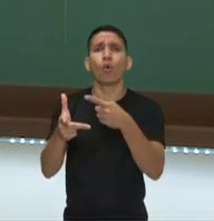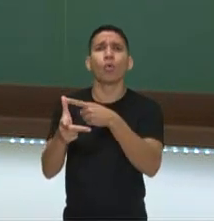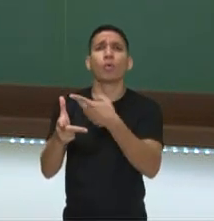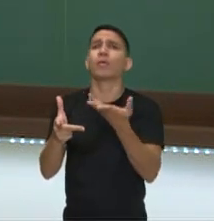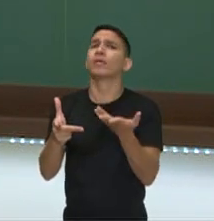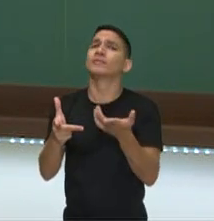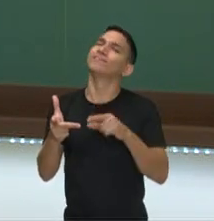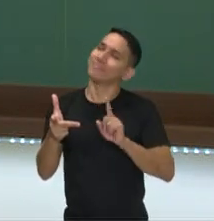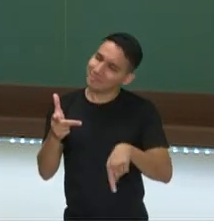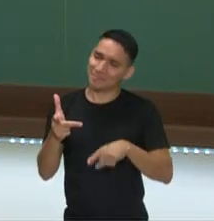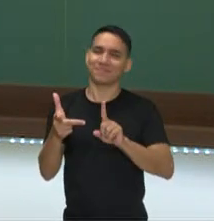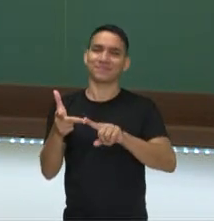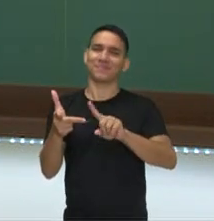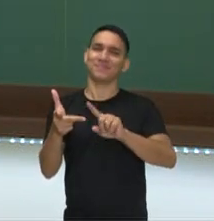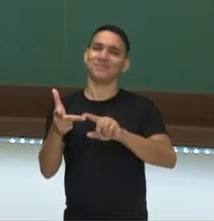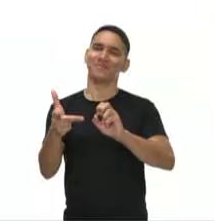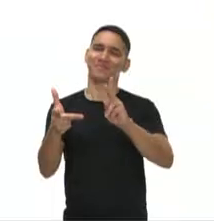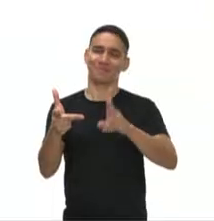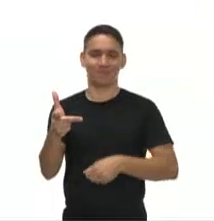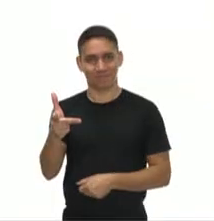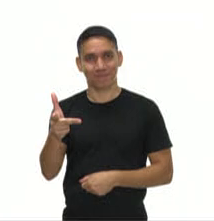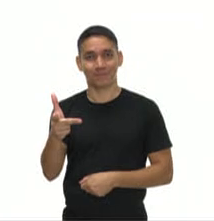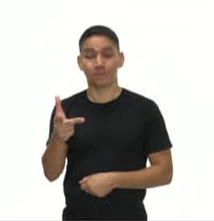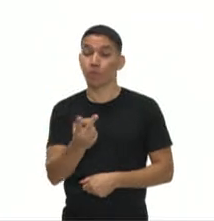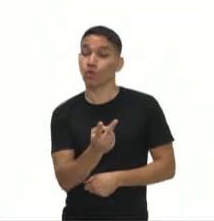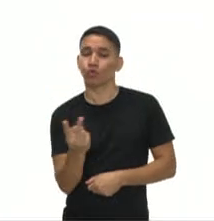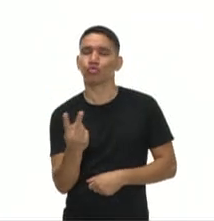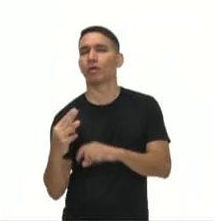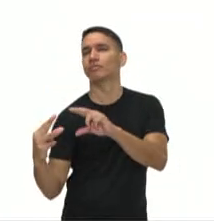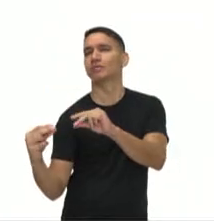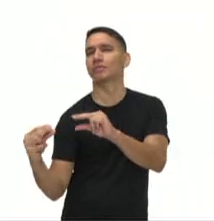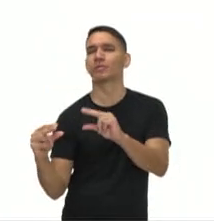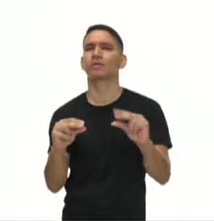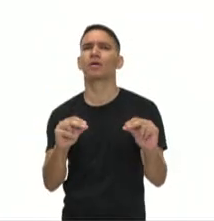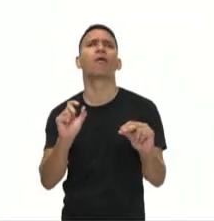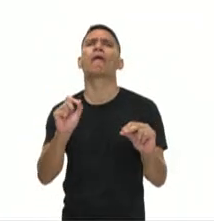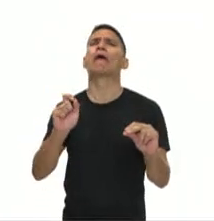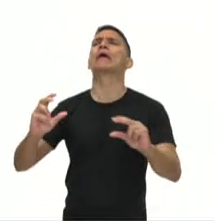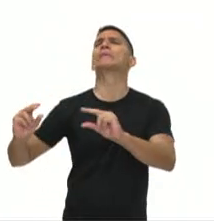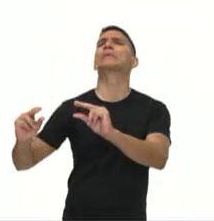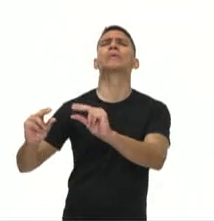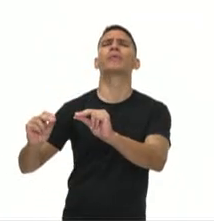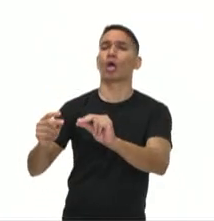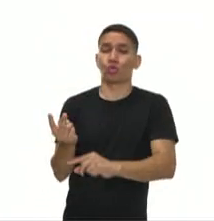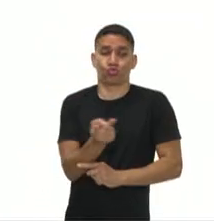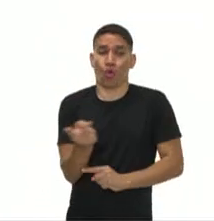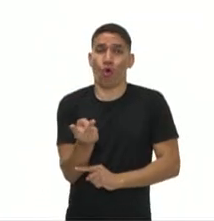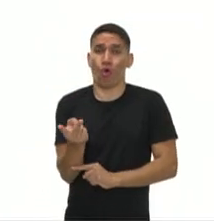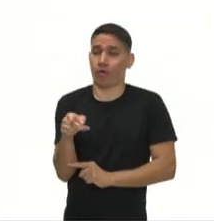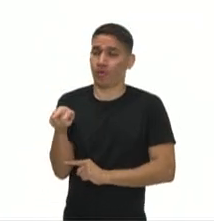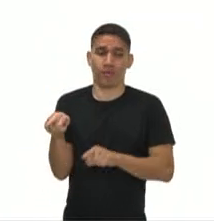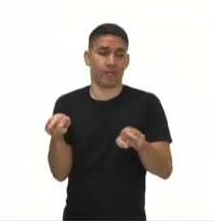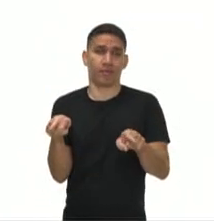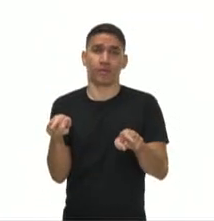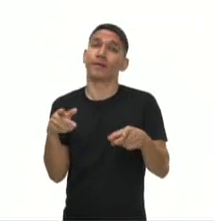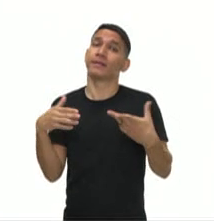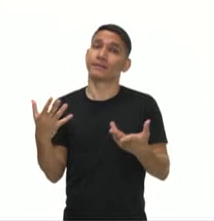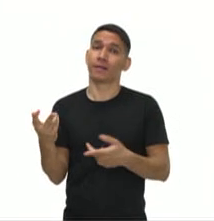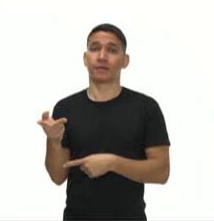Em terceira, né? Os dois murmuravam. Quem murmurava? Os dois, ele, terceira